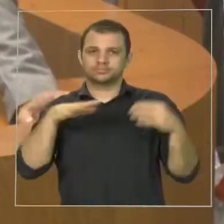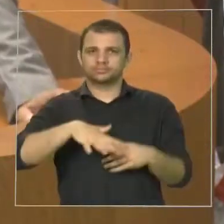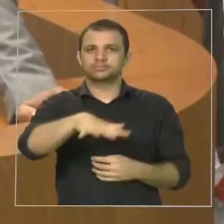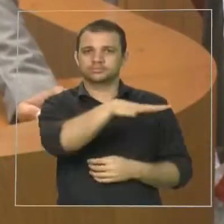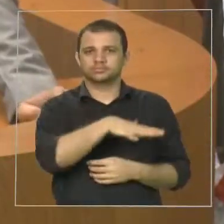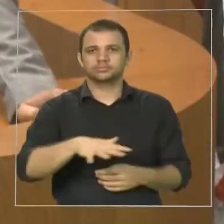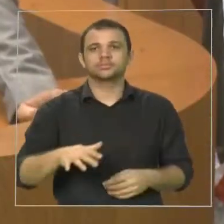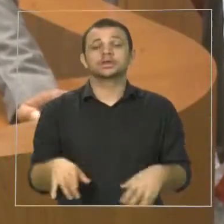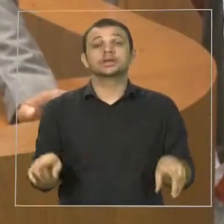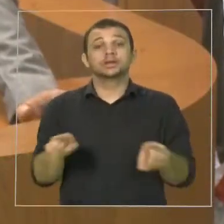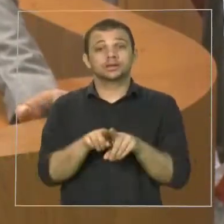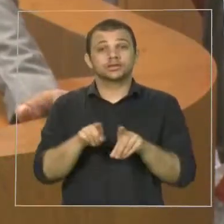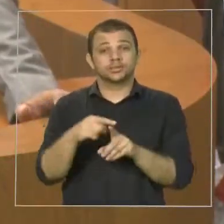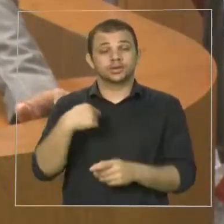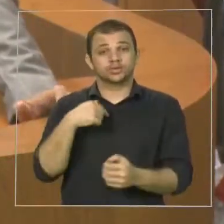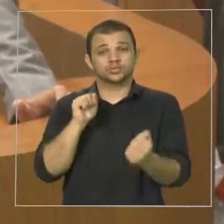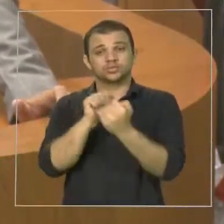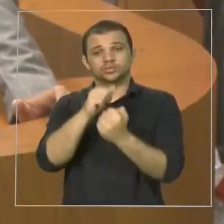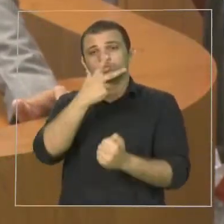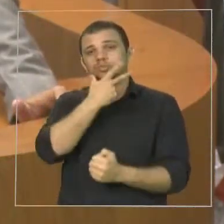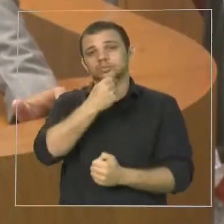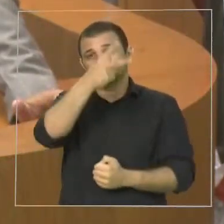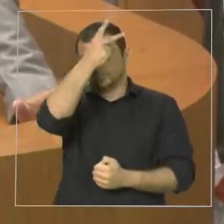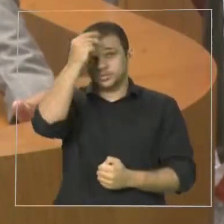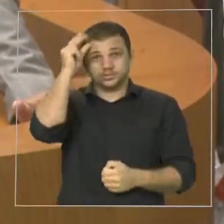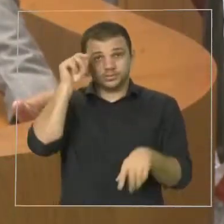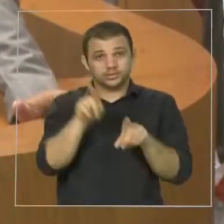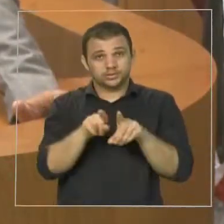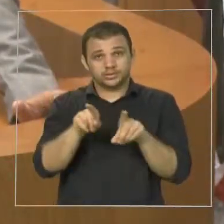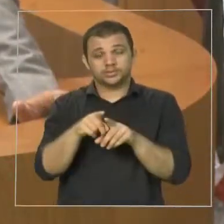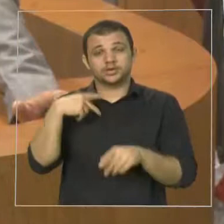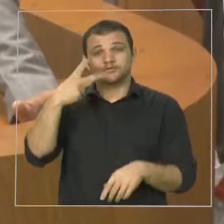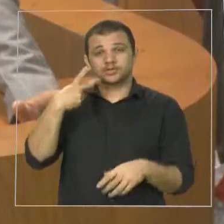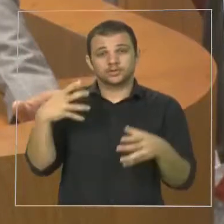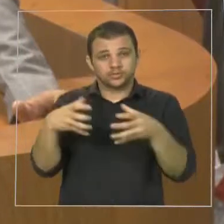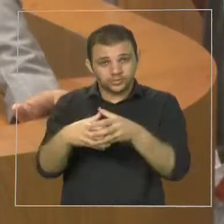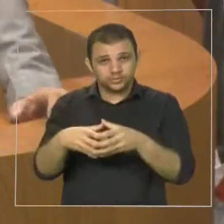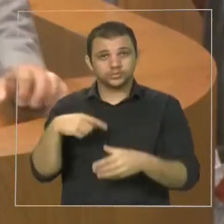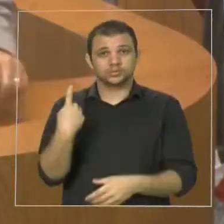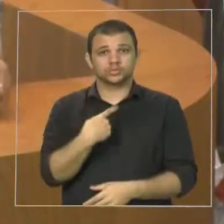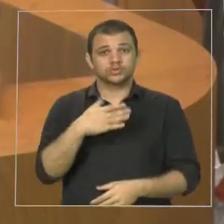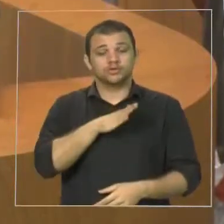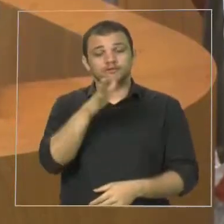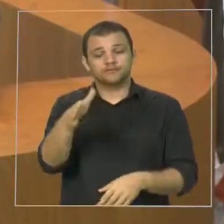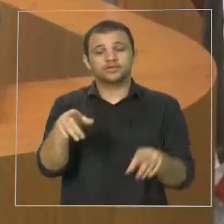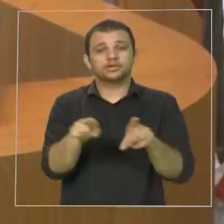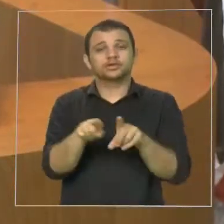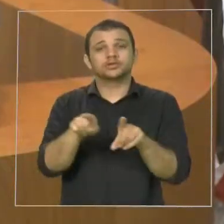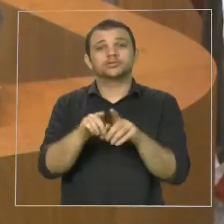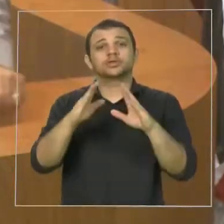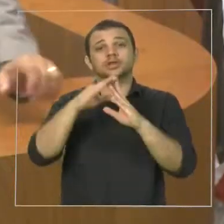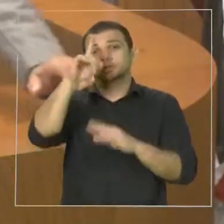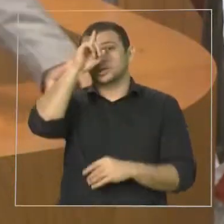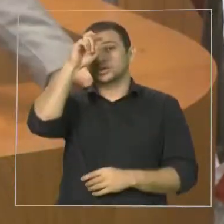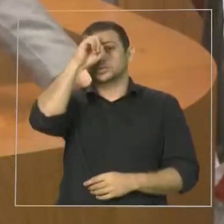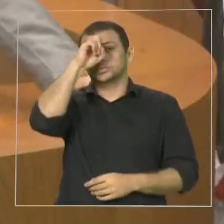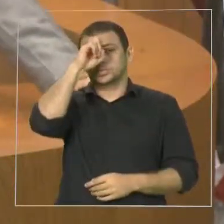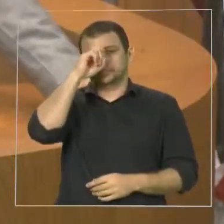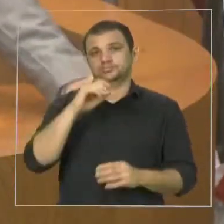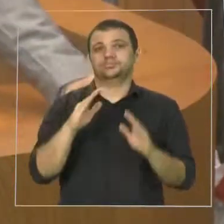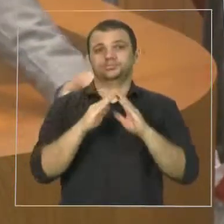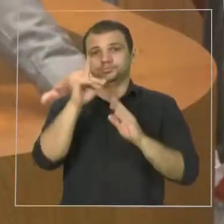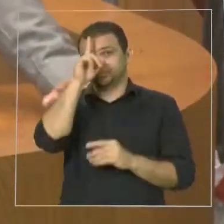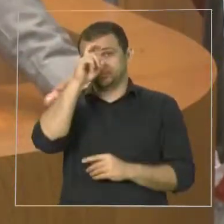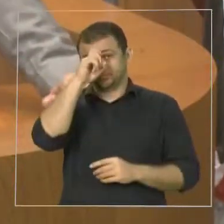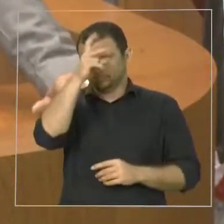acompanhado do prefeito e dos vereadores, nós tivemos no hospital municipal que está